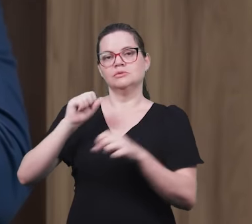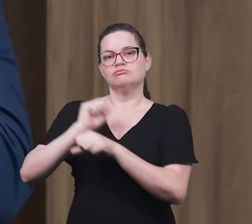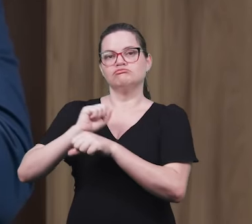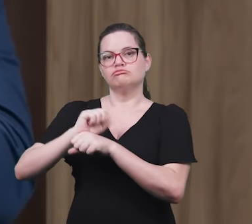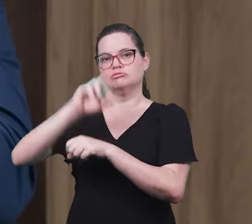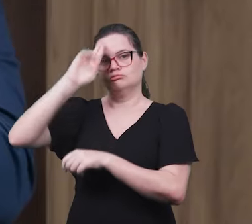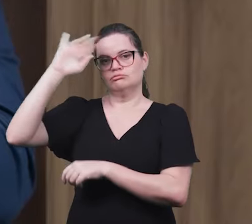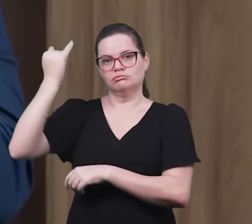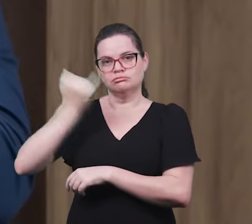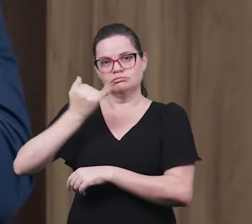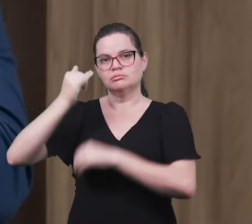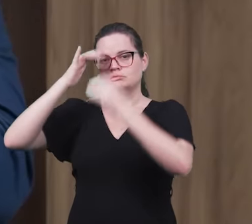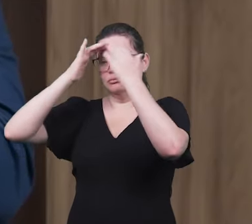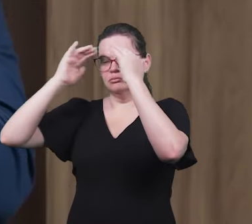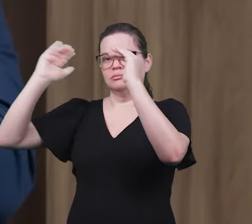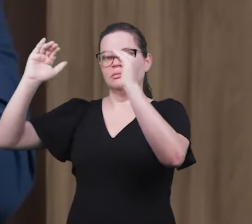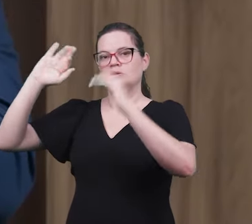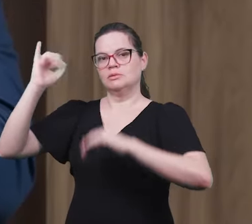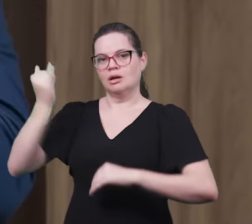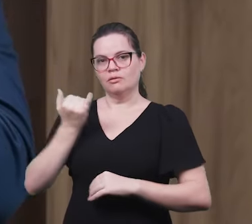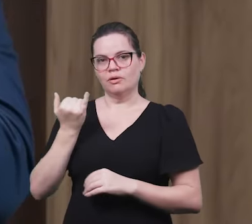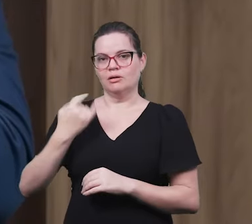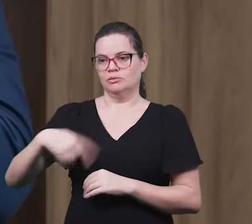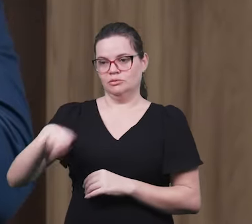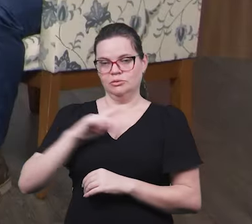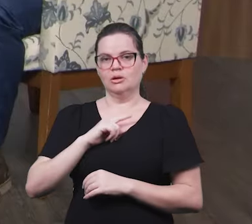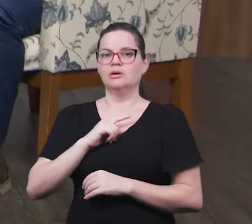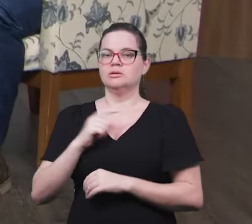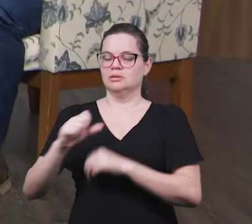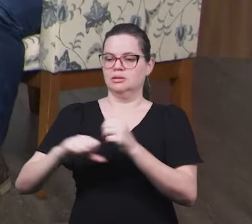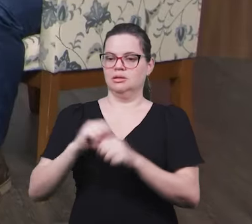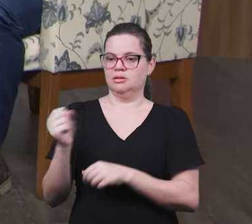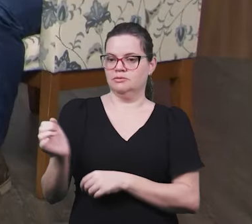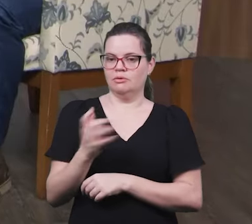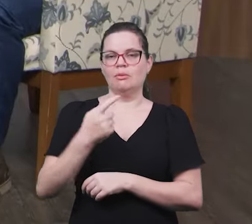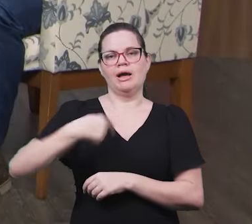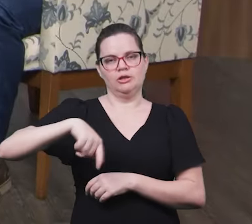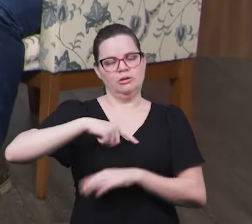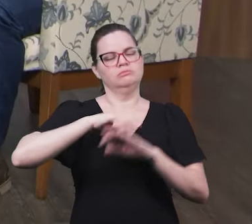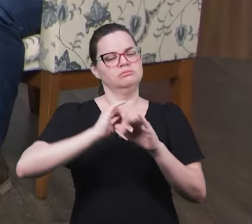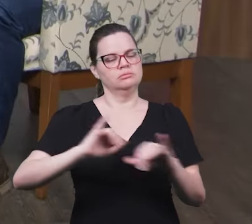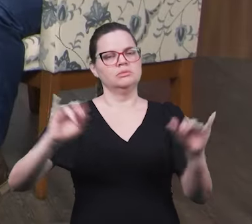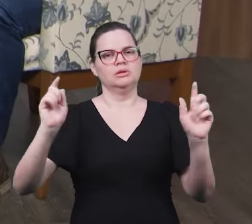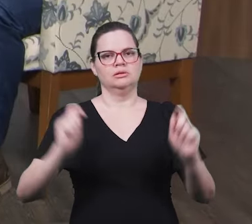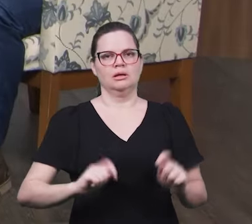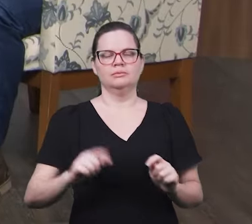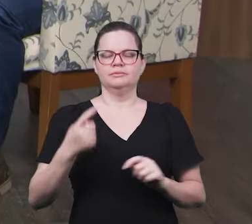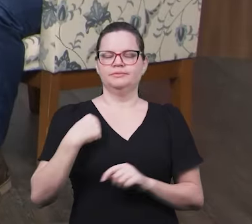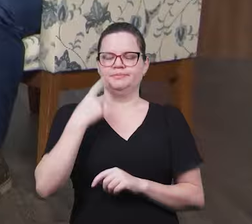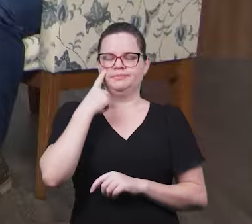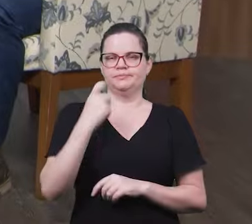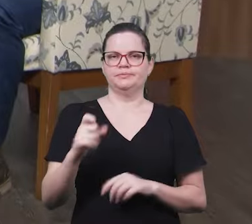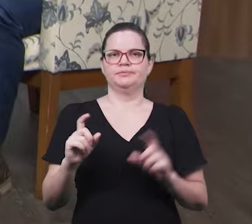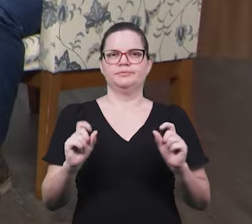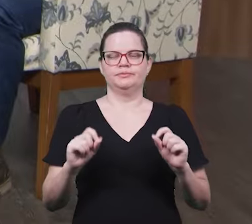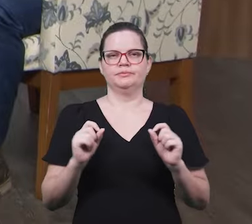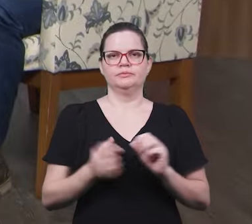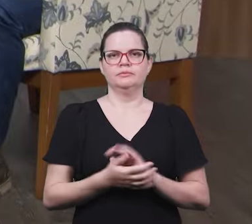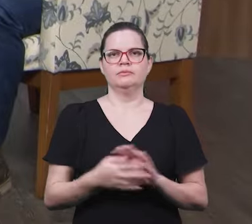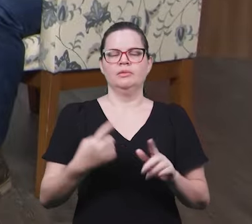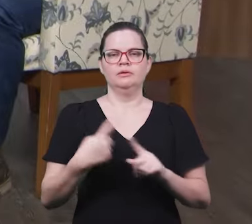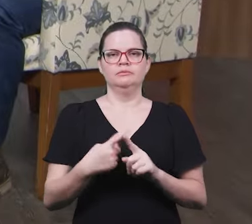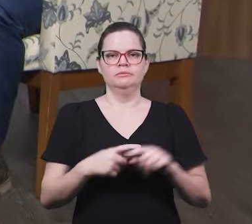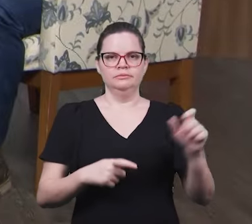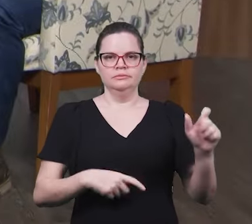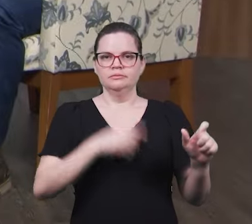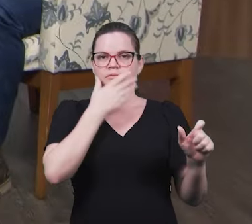nós anunciou. E o que transformou nas nossas vidas. Exatamente. E é interessante porque Arão ali,